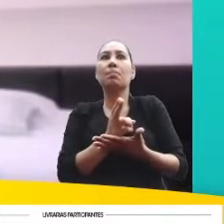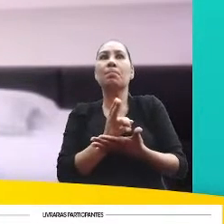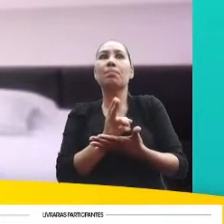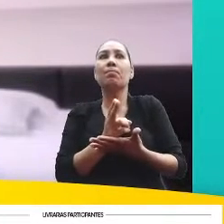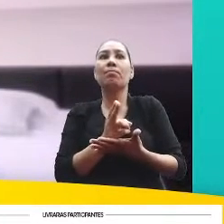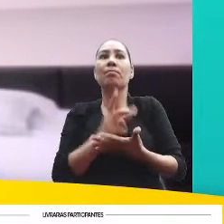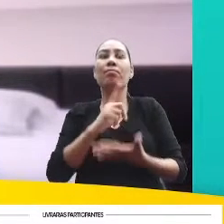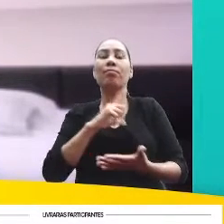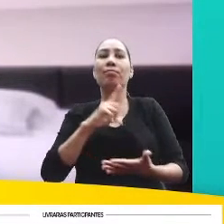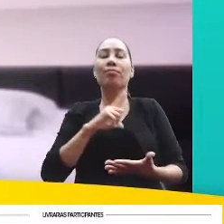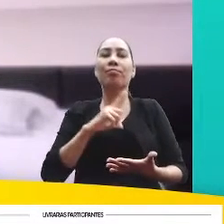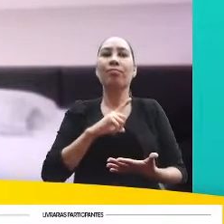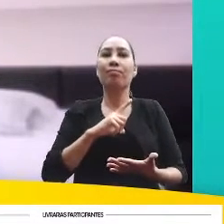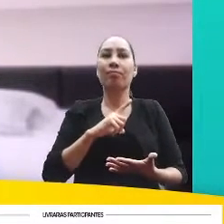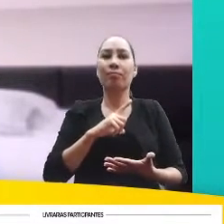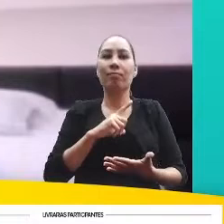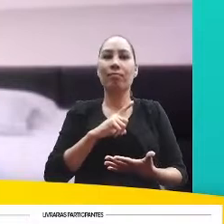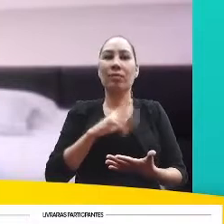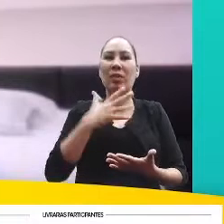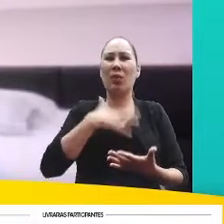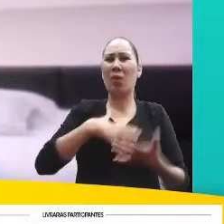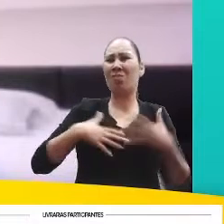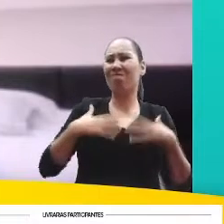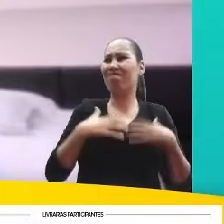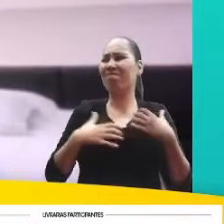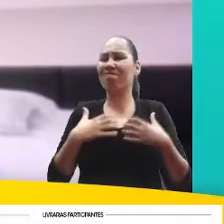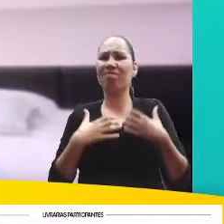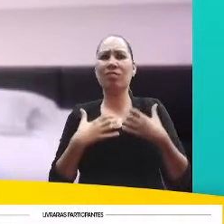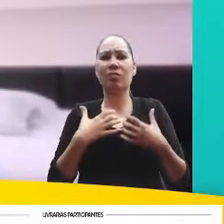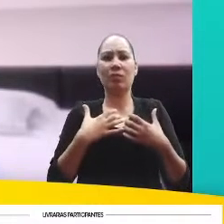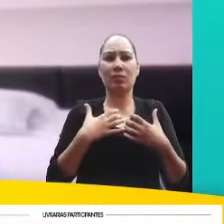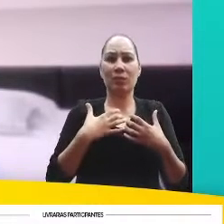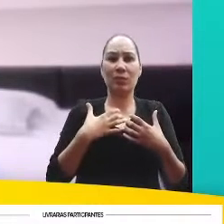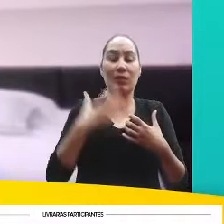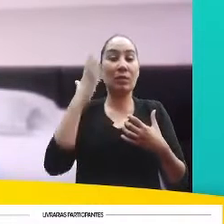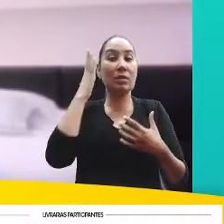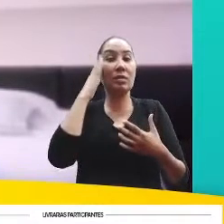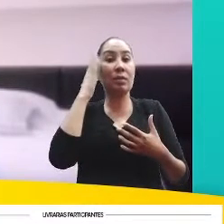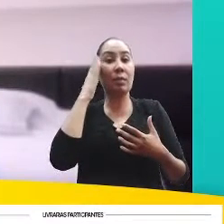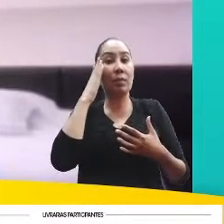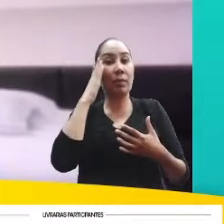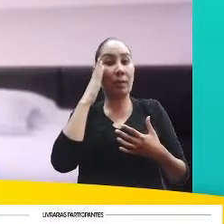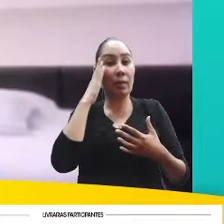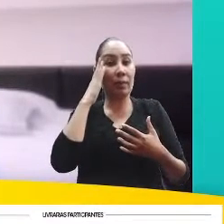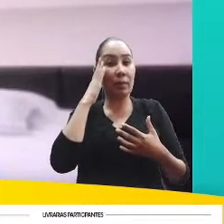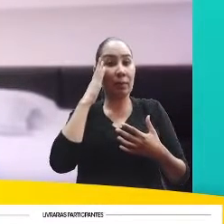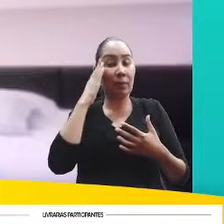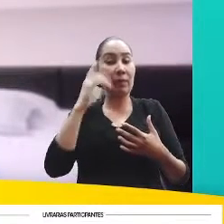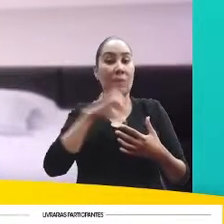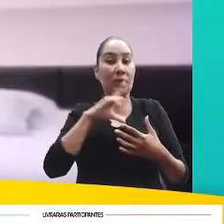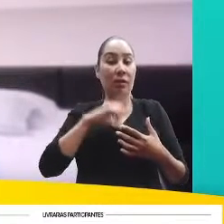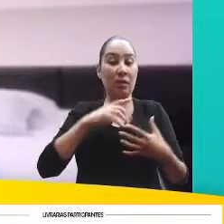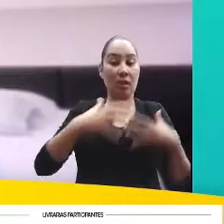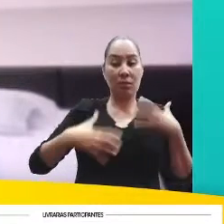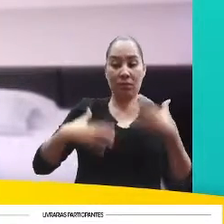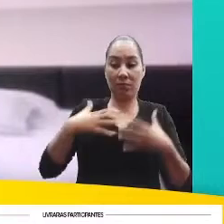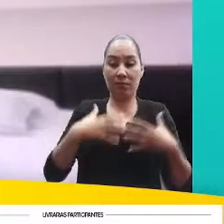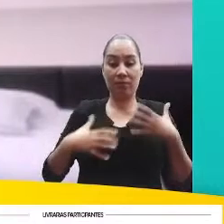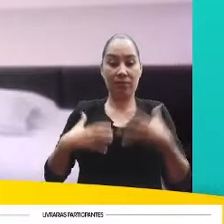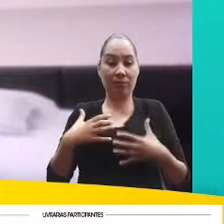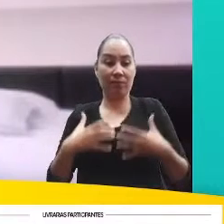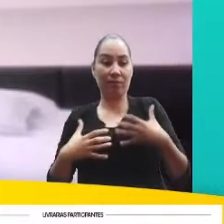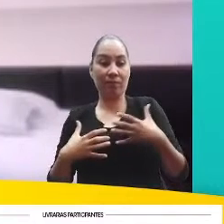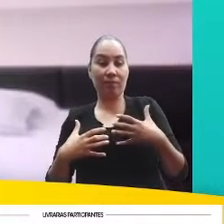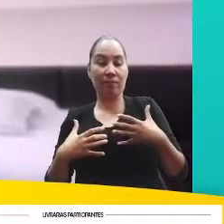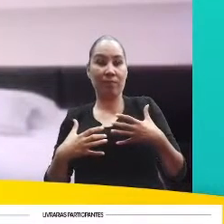um certo incômodo. Ouvir que bem-aventurados aflitos. Bem-aventurado é feliz. Faz